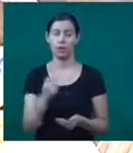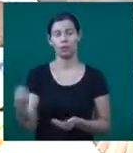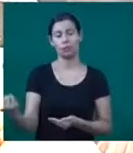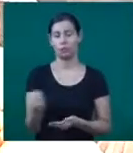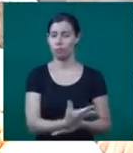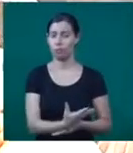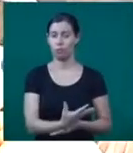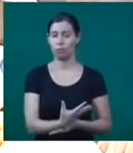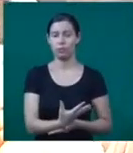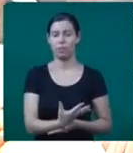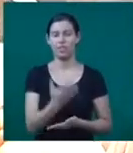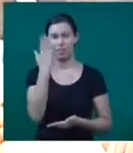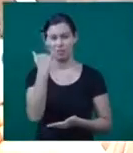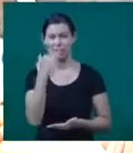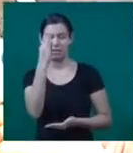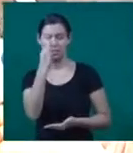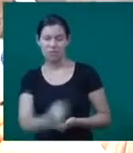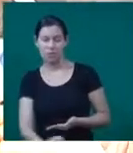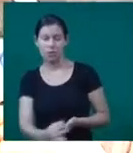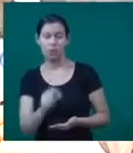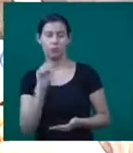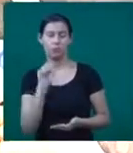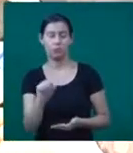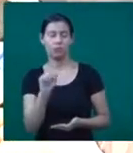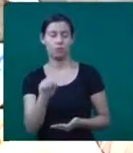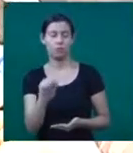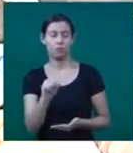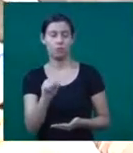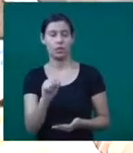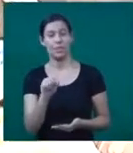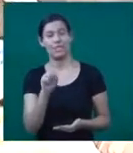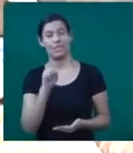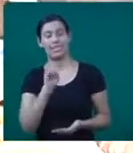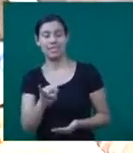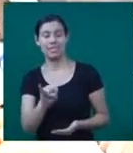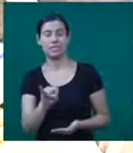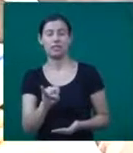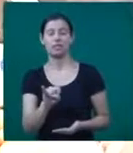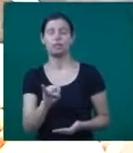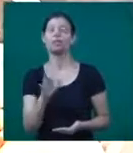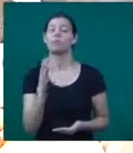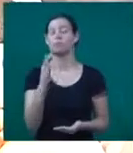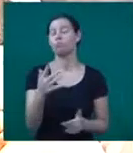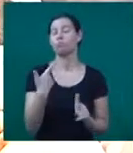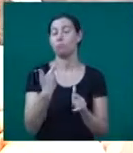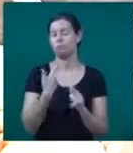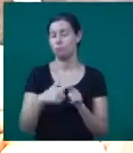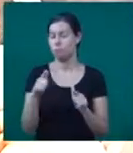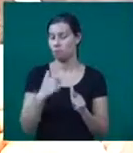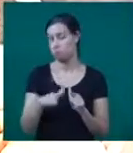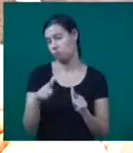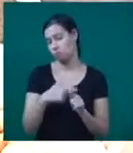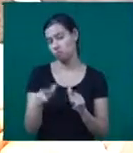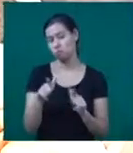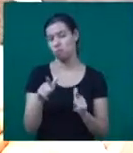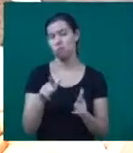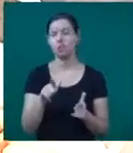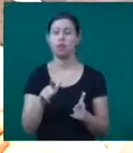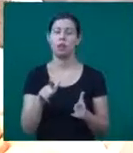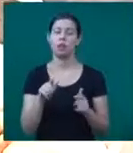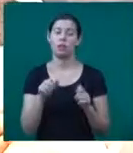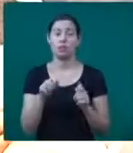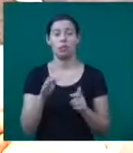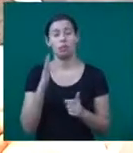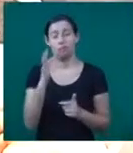nós não temos como saber se essas fontes de radiação que a gente diz não ionizantes podem causar mal à saúde ou